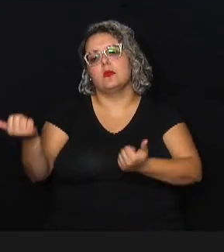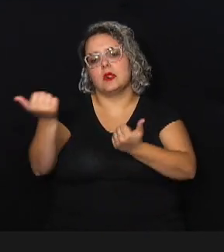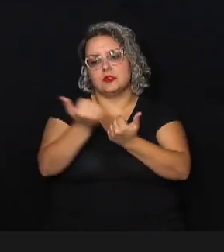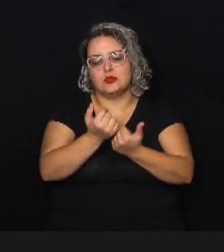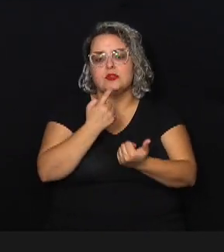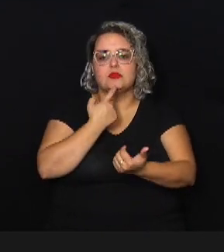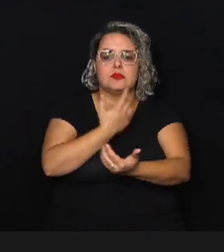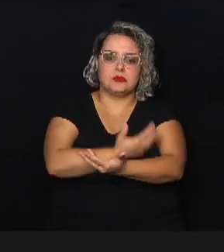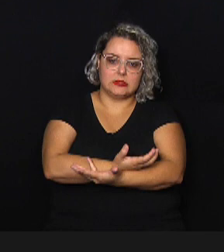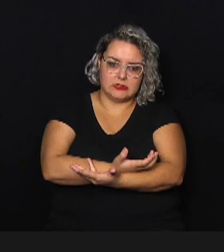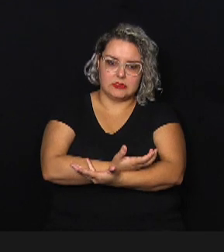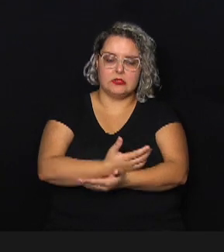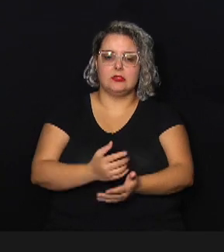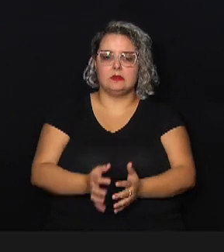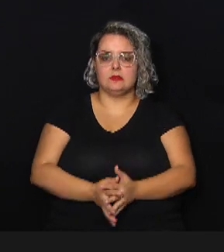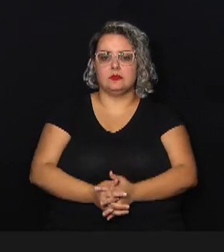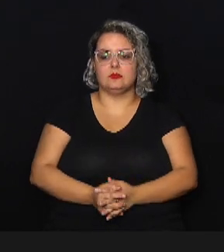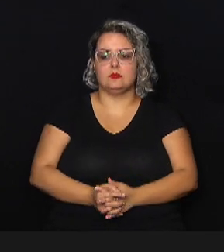um